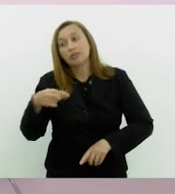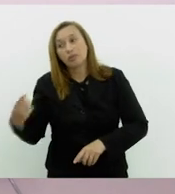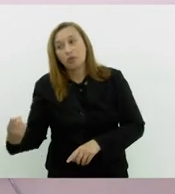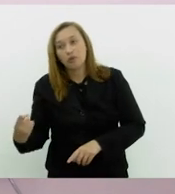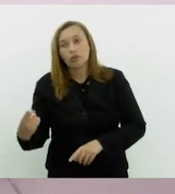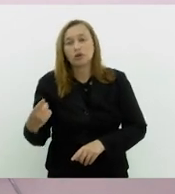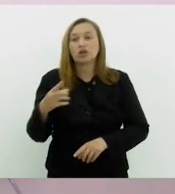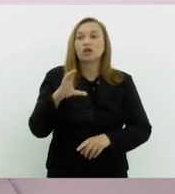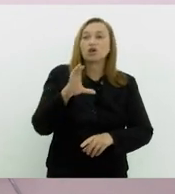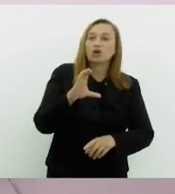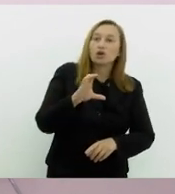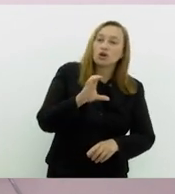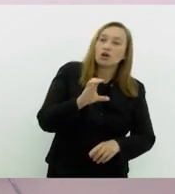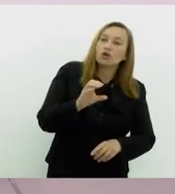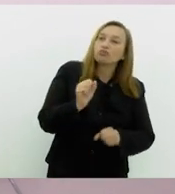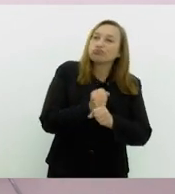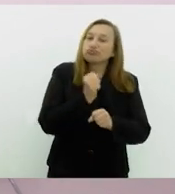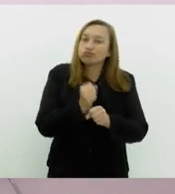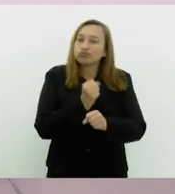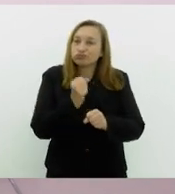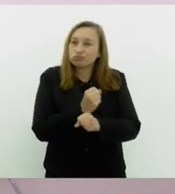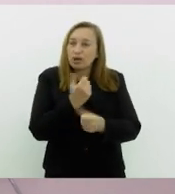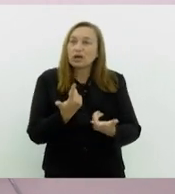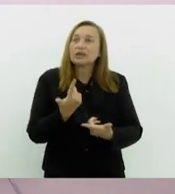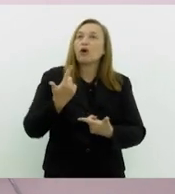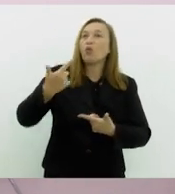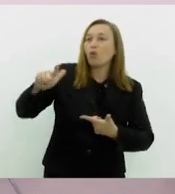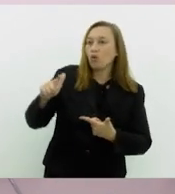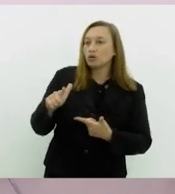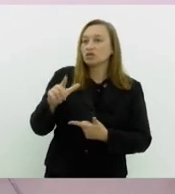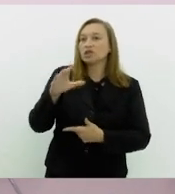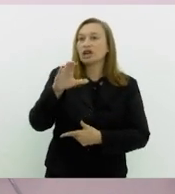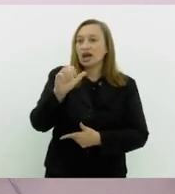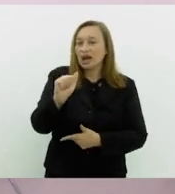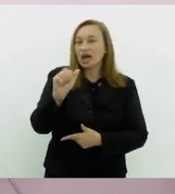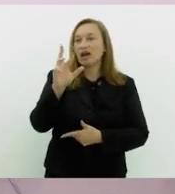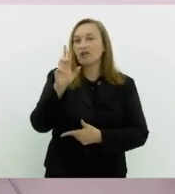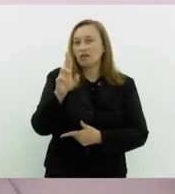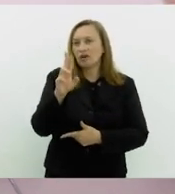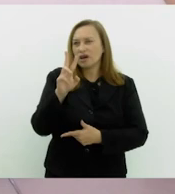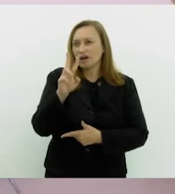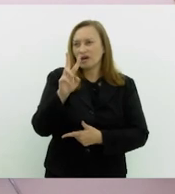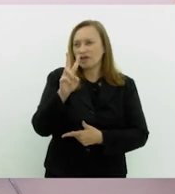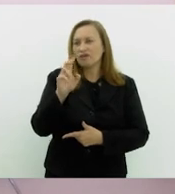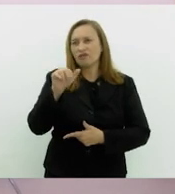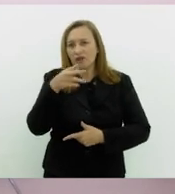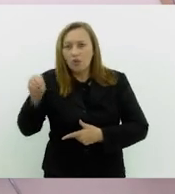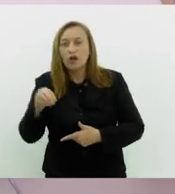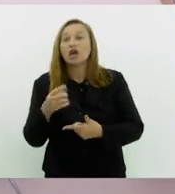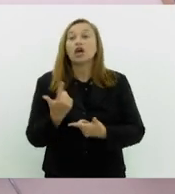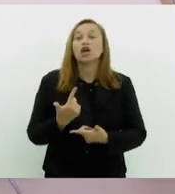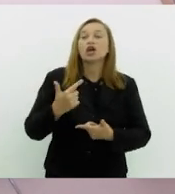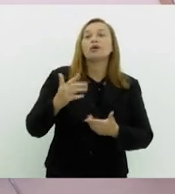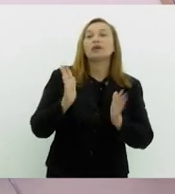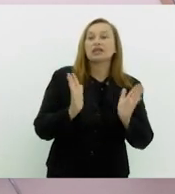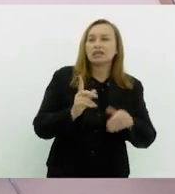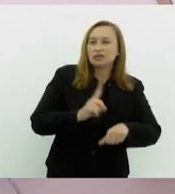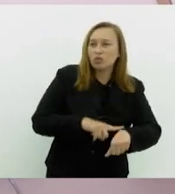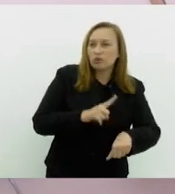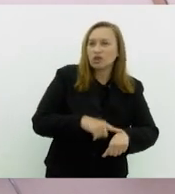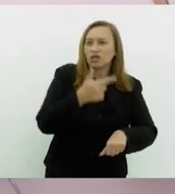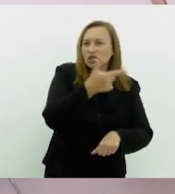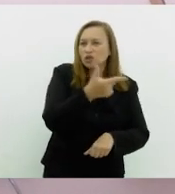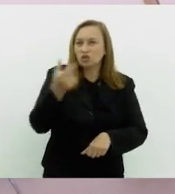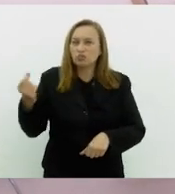vem indústria, carvoaria, enfim, né? Outras realidades e, claro, o trabalho rural. Mas, nesse momento, em 2000, né, isso é minha estatística